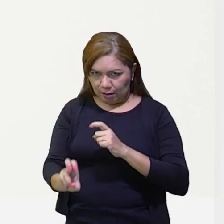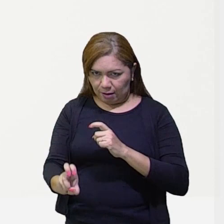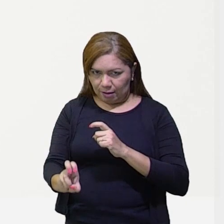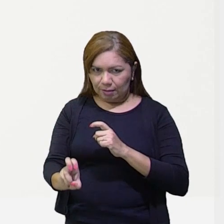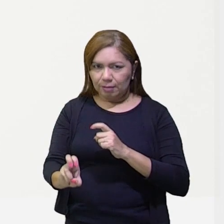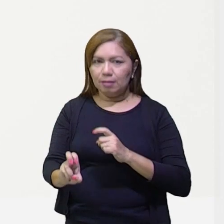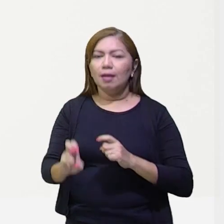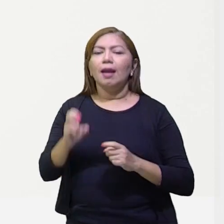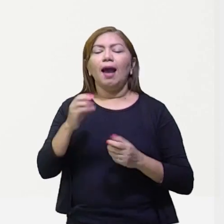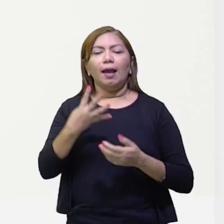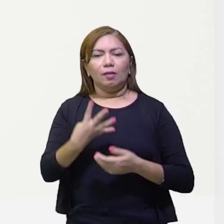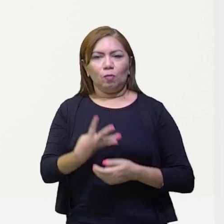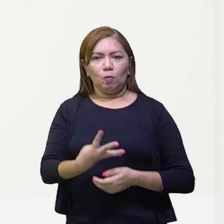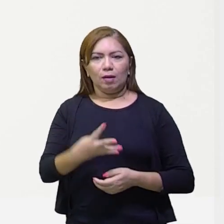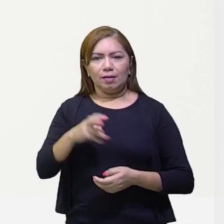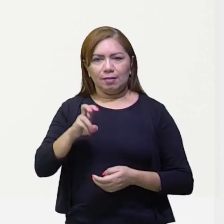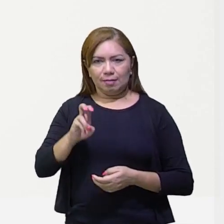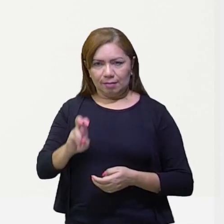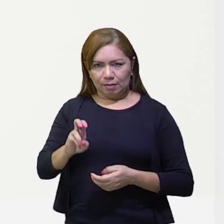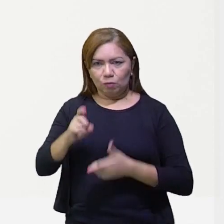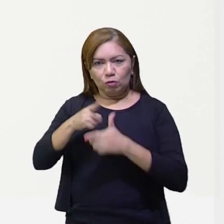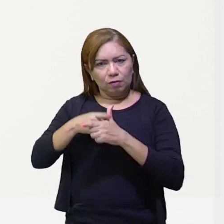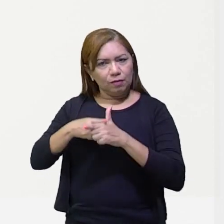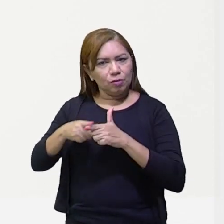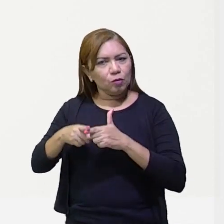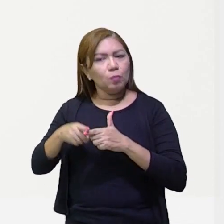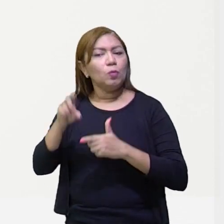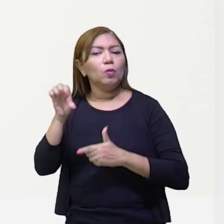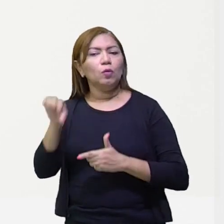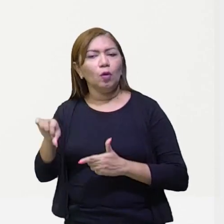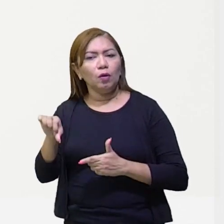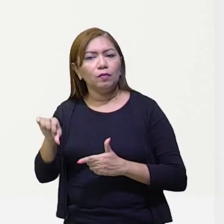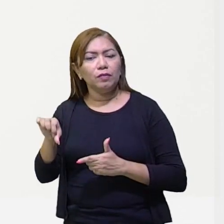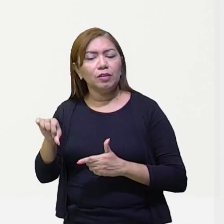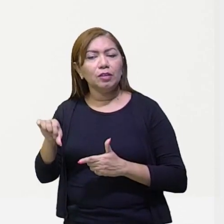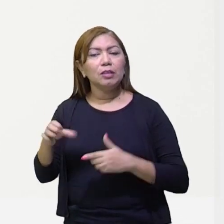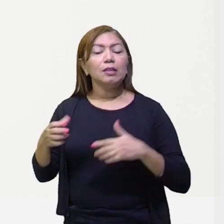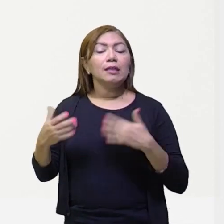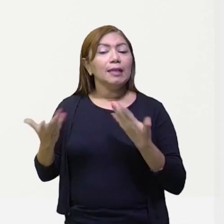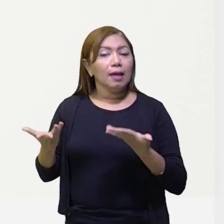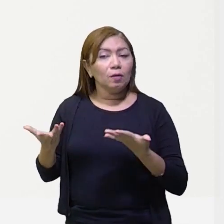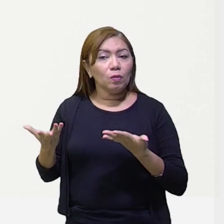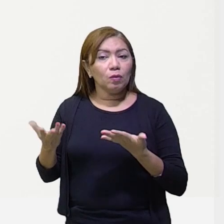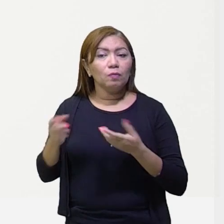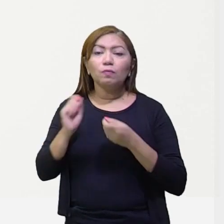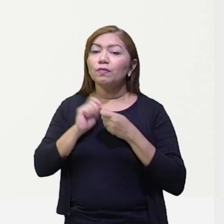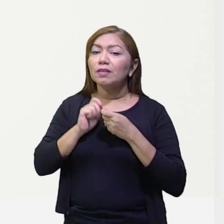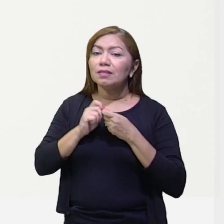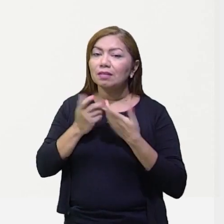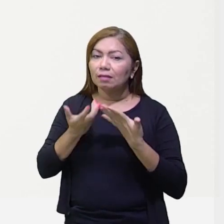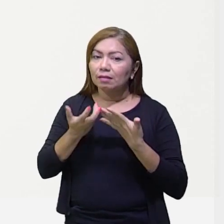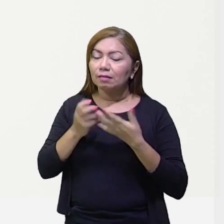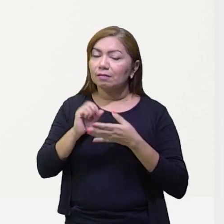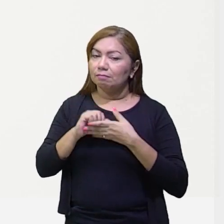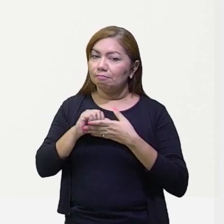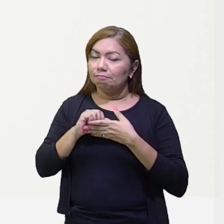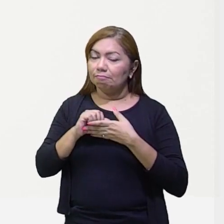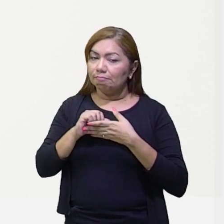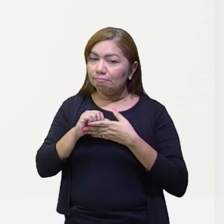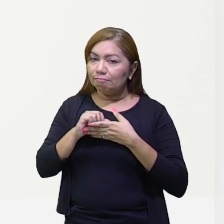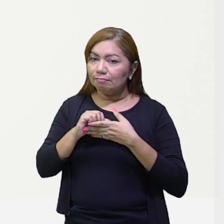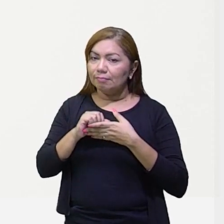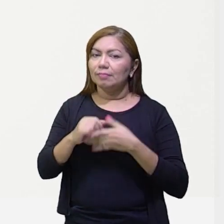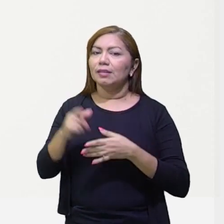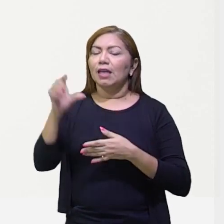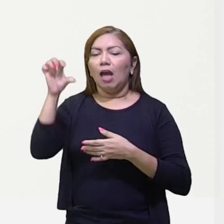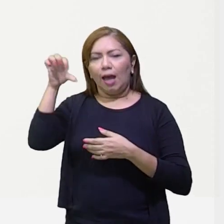45 dividido por 9, professor. Então, como é que eu faço? Vou recorrer à tabuada de 9, né? Vou pegar